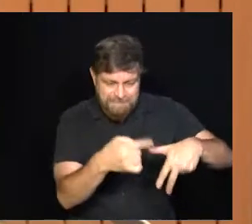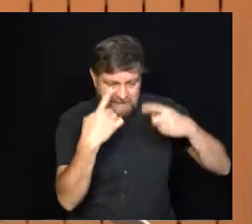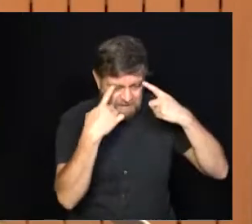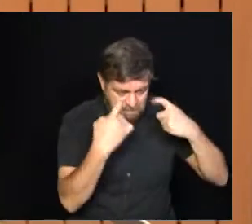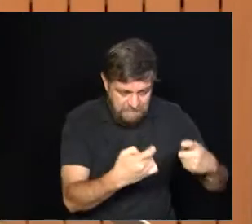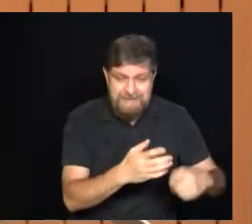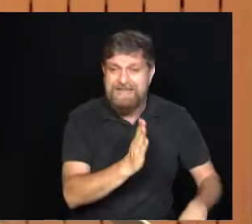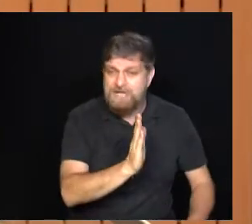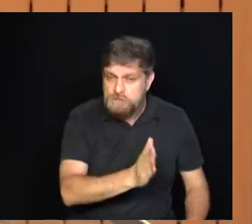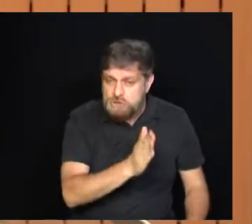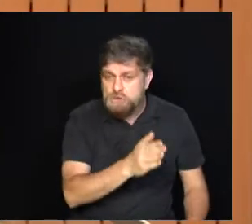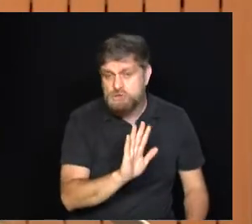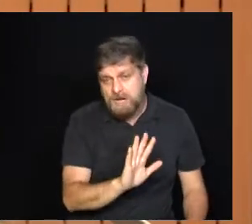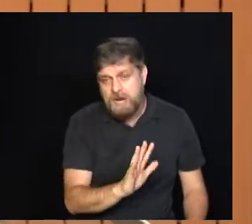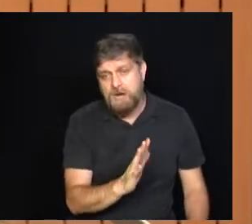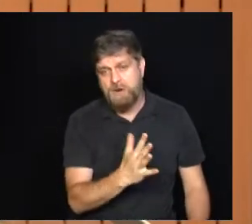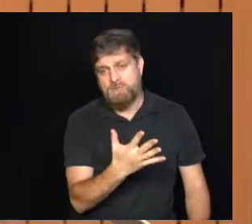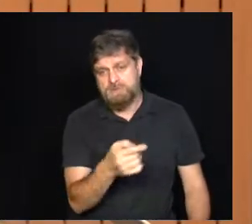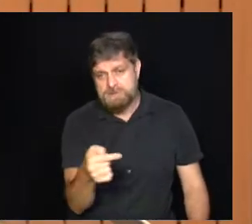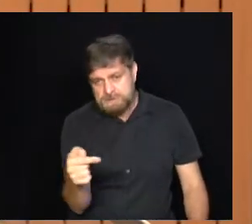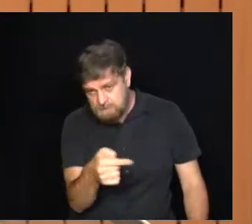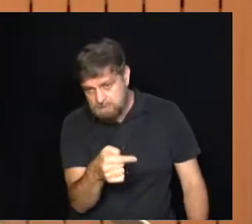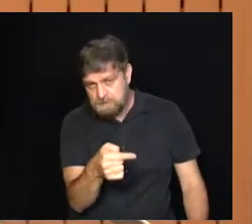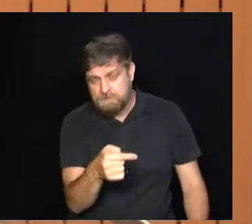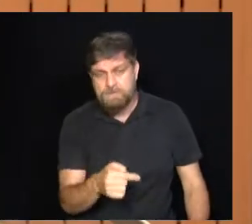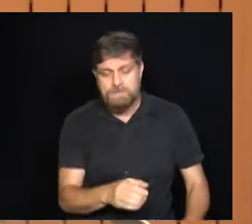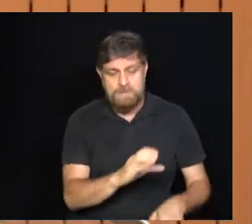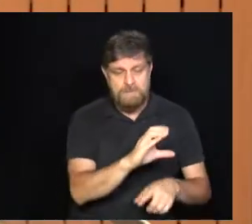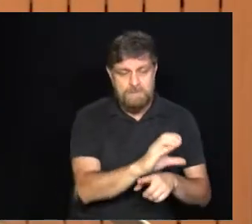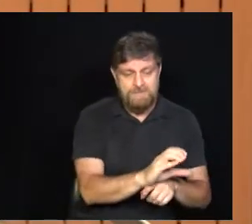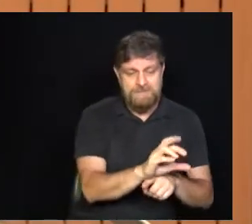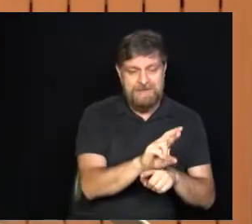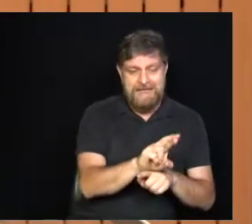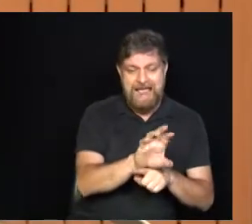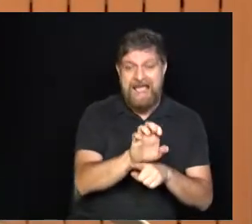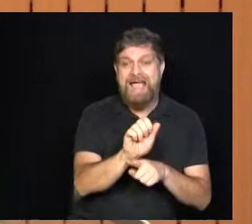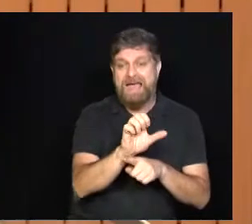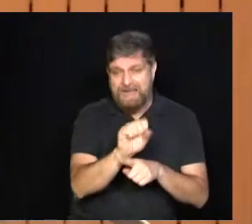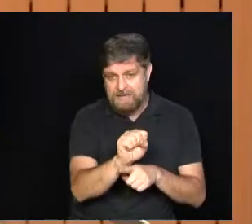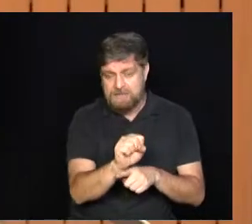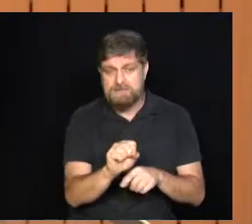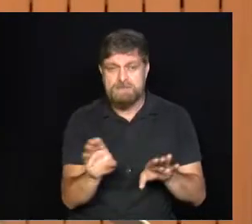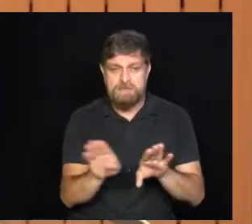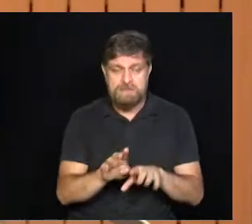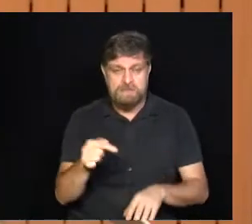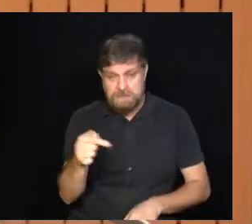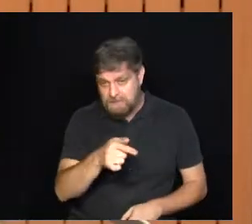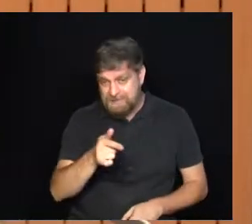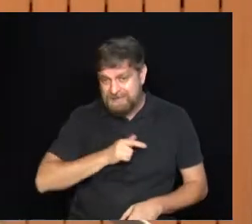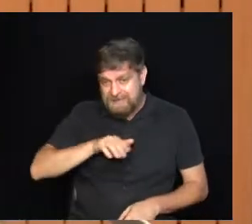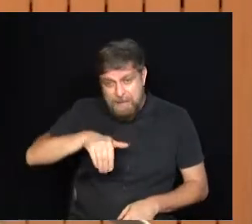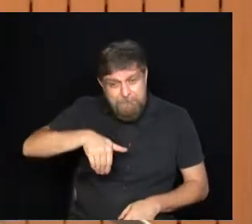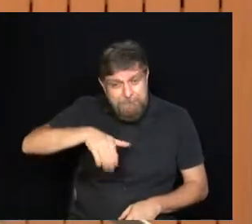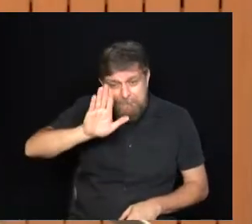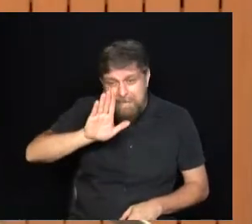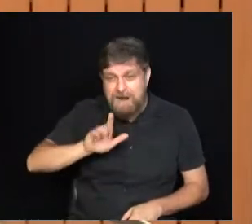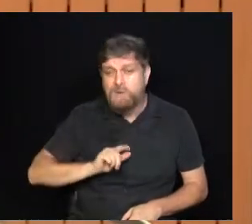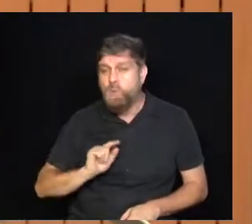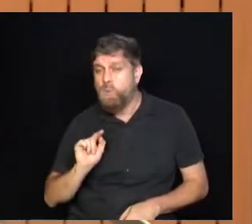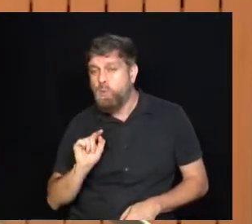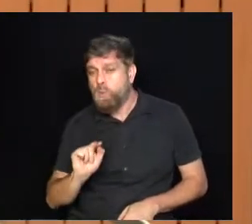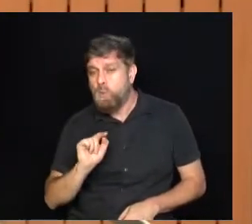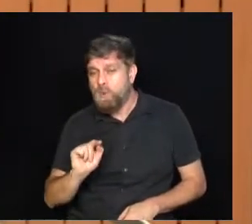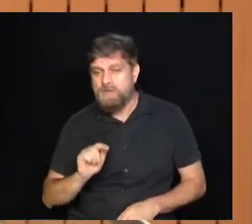as mulheres já vivenciam essas situações e tem, para além da vivência da situação de violência,